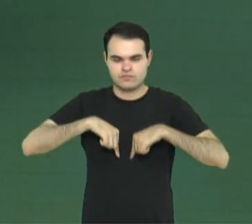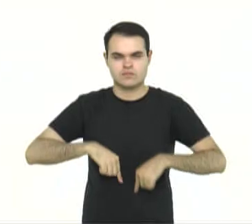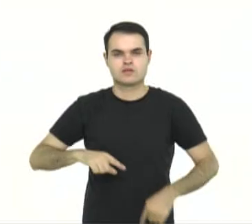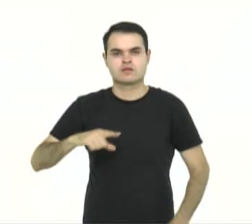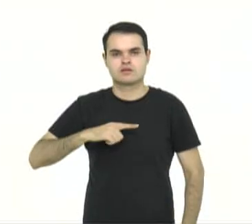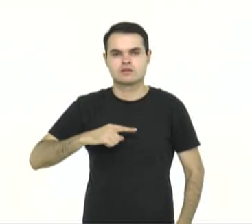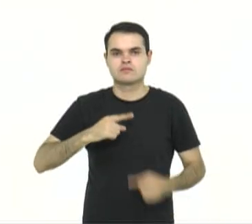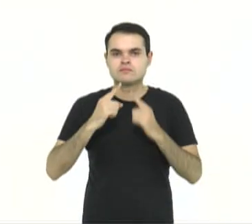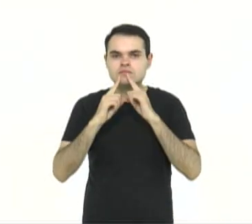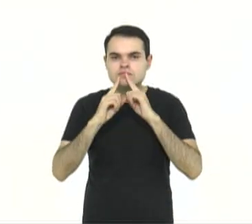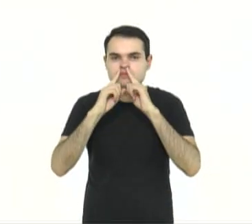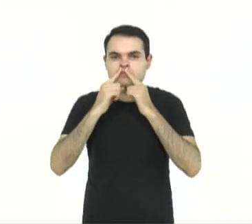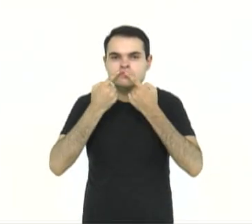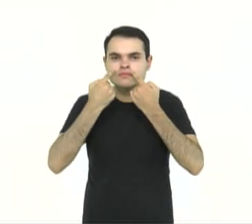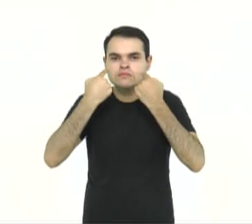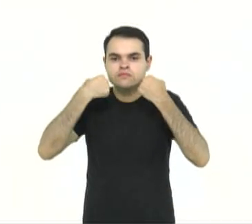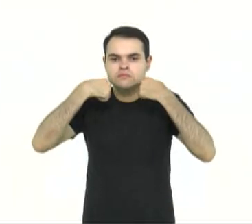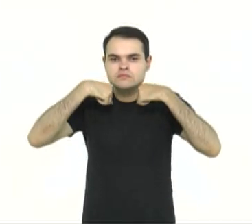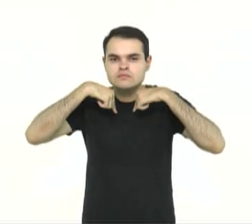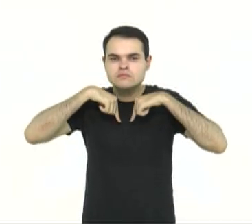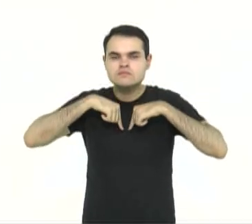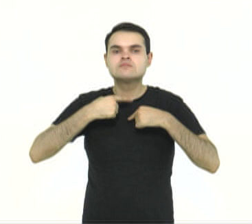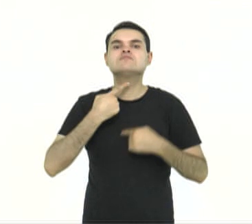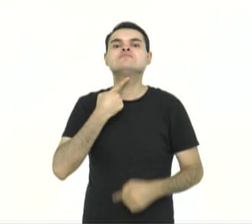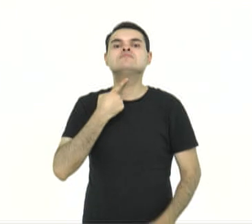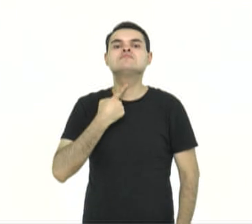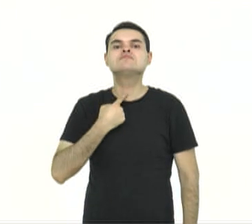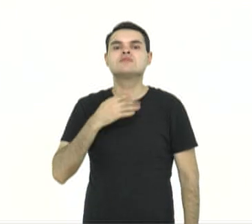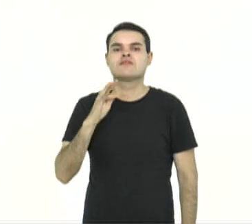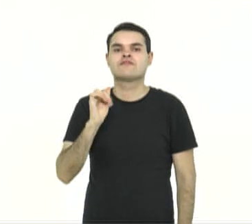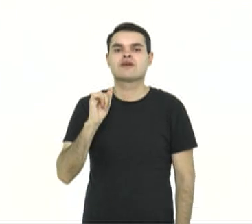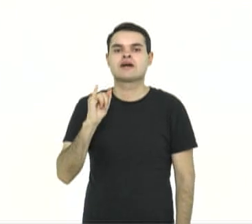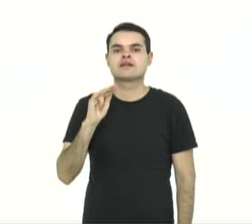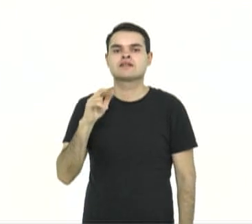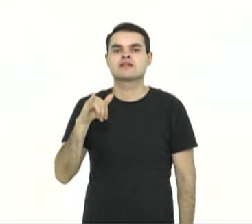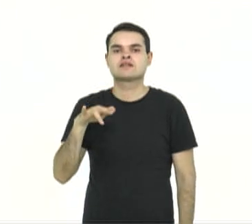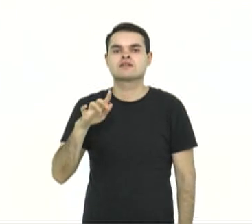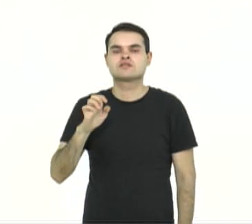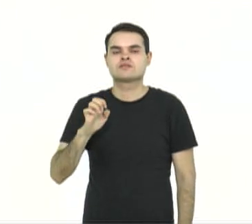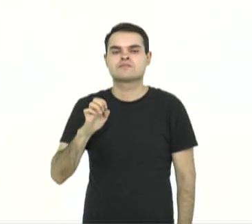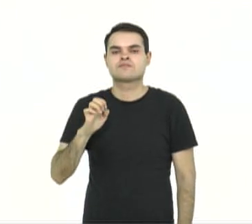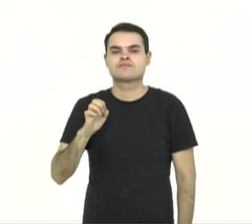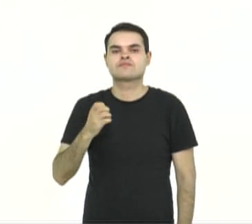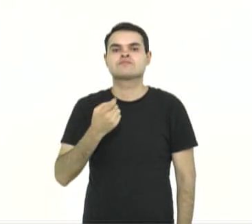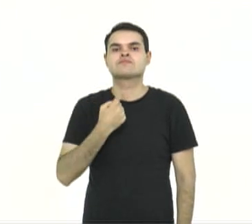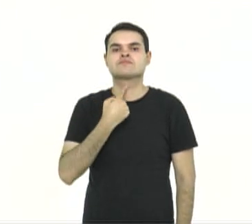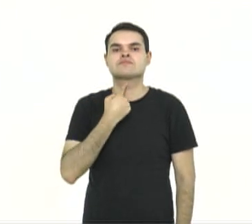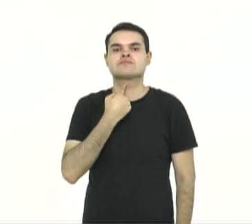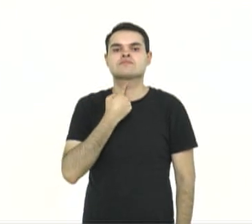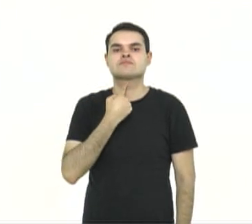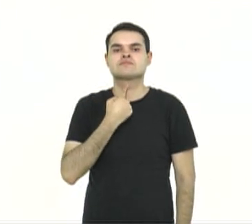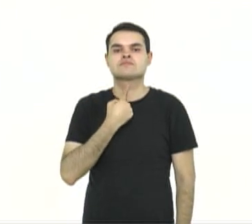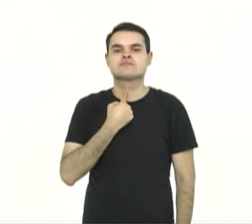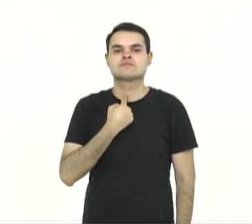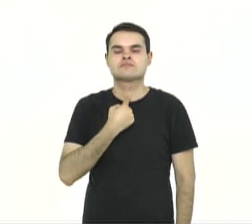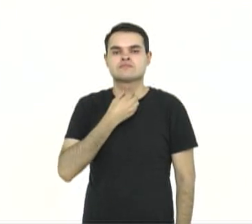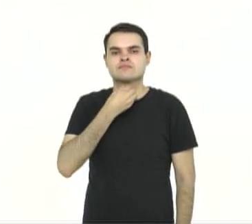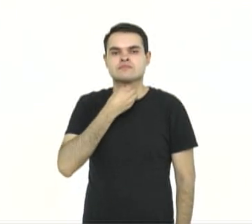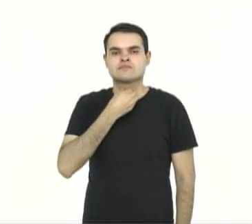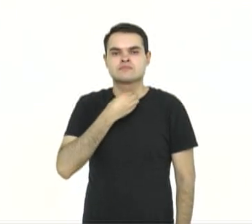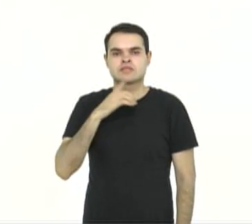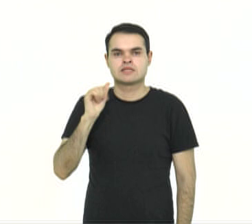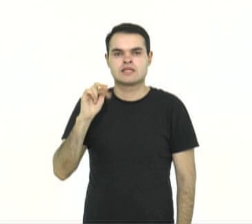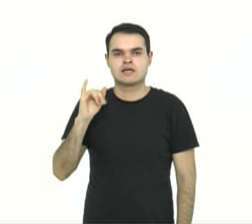pelas cavidades nasais, vai passar pela faringe, aqui eu tenho um esquema, tá? A gente já vai ver na forma de imagem. Passa pela faringe, depois a